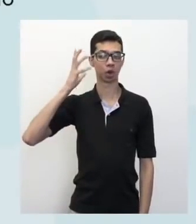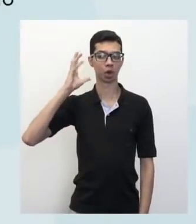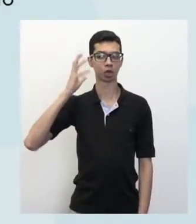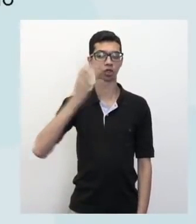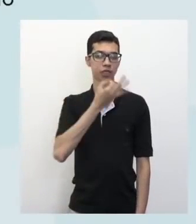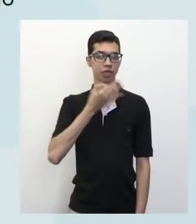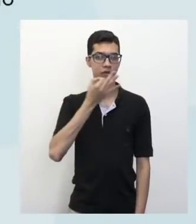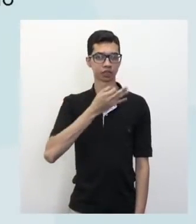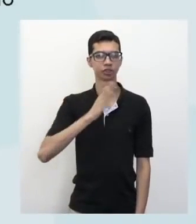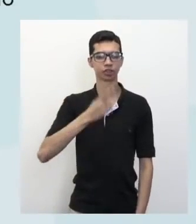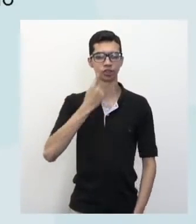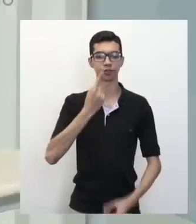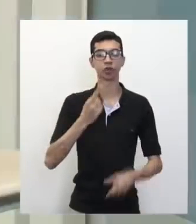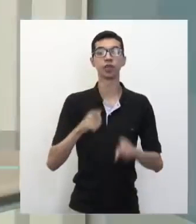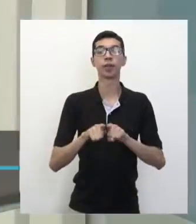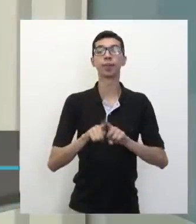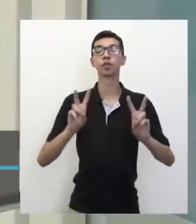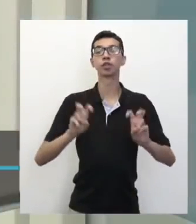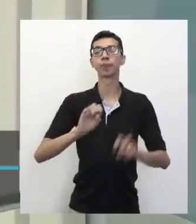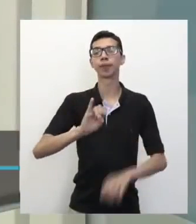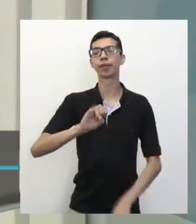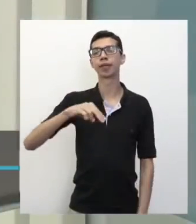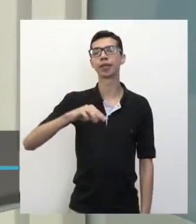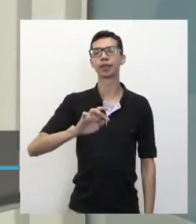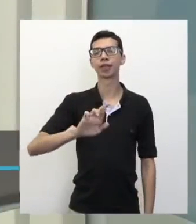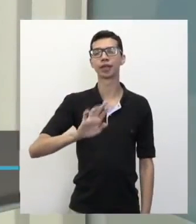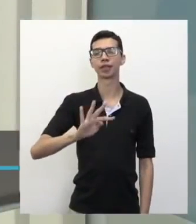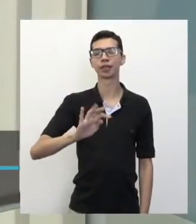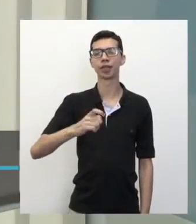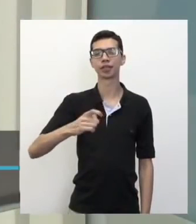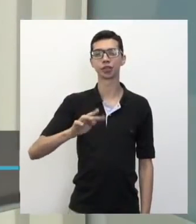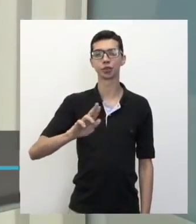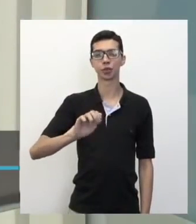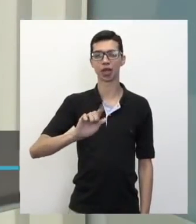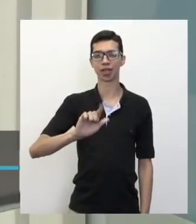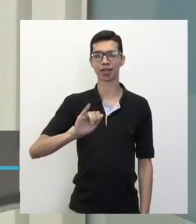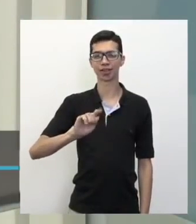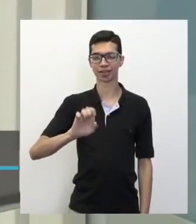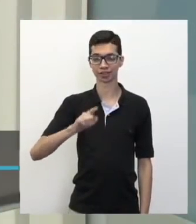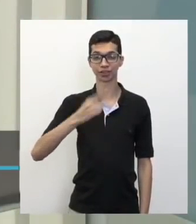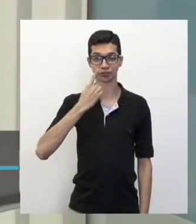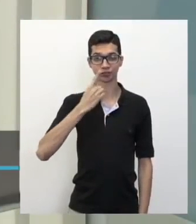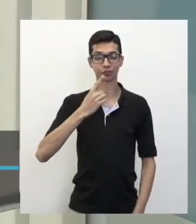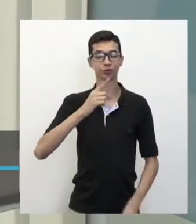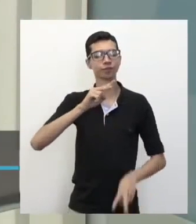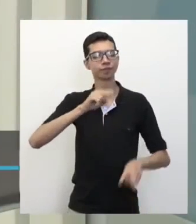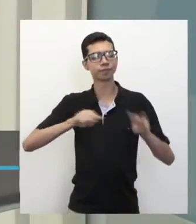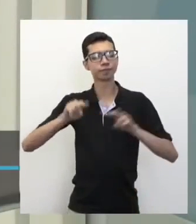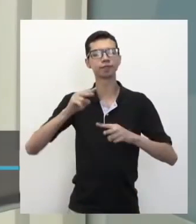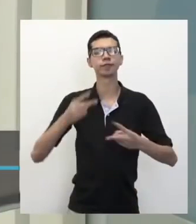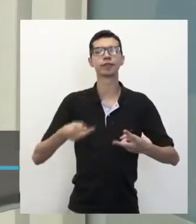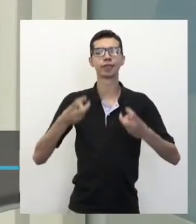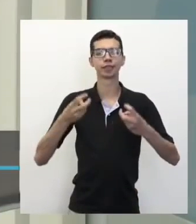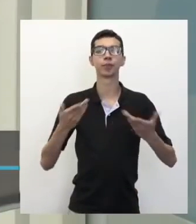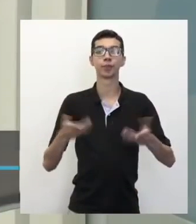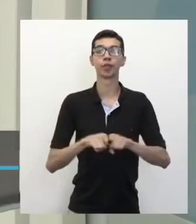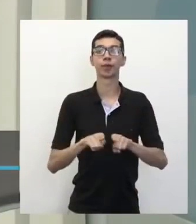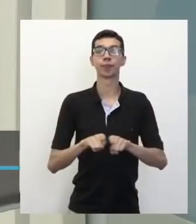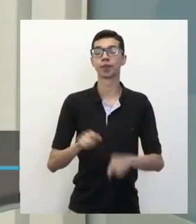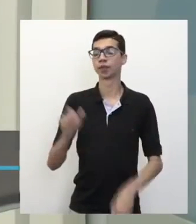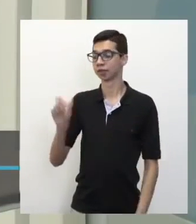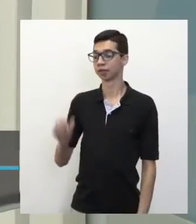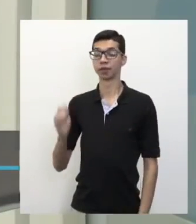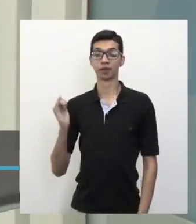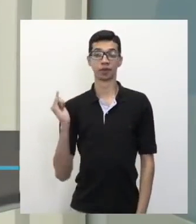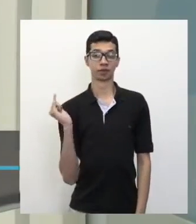sobre intertextualidade, ok? Além de ter trazido aí a questão do narrador onisciente, do discurso indireto